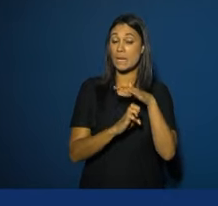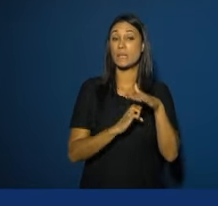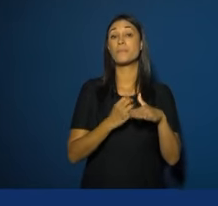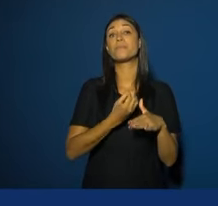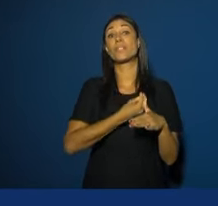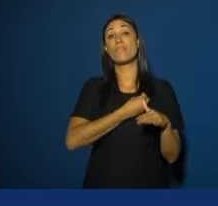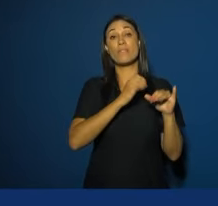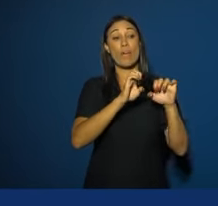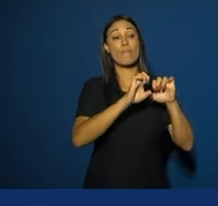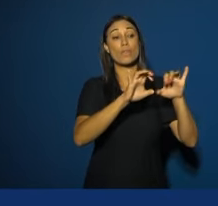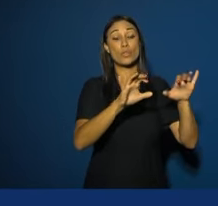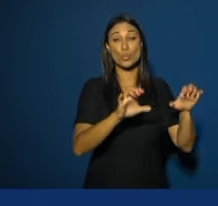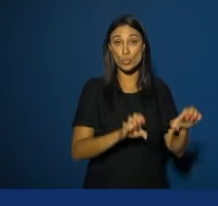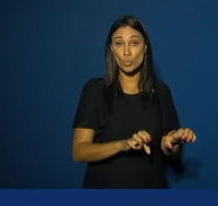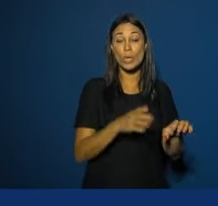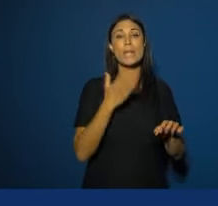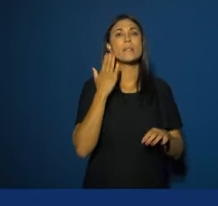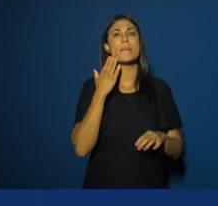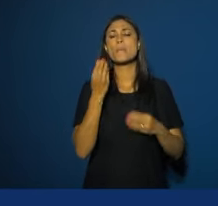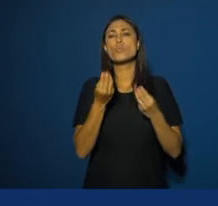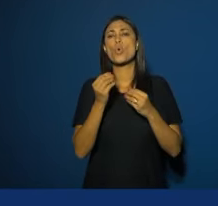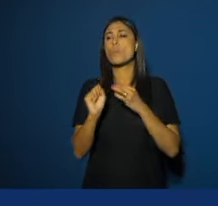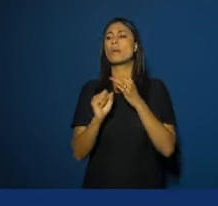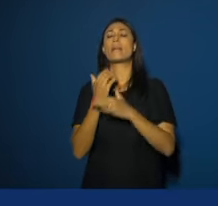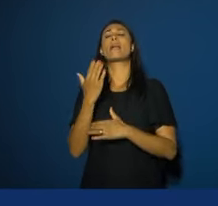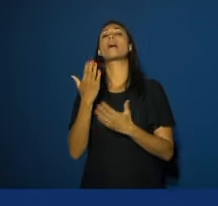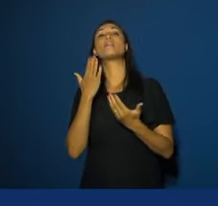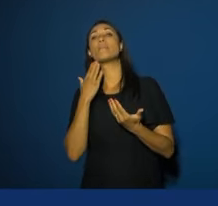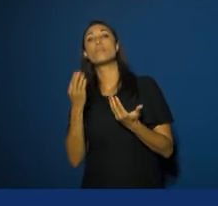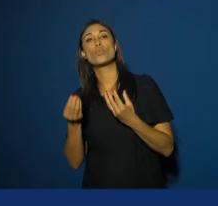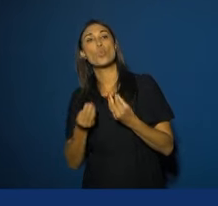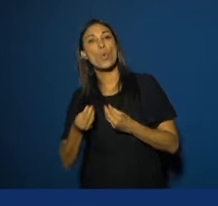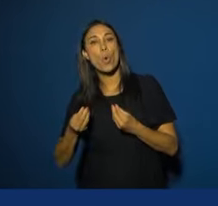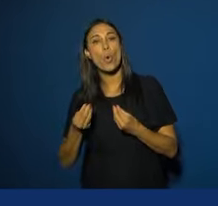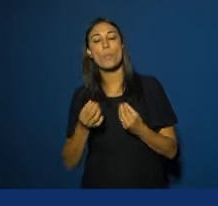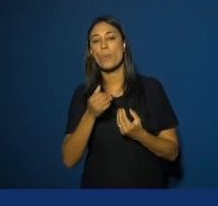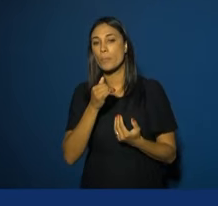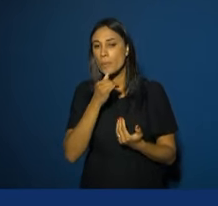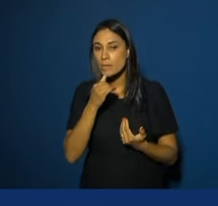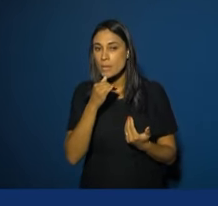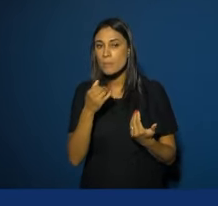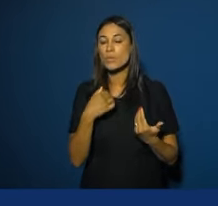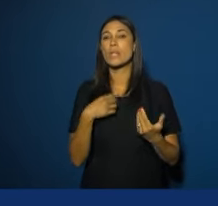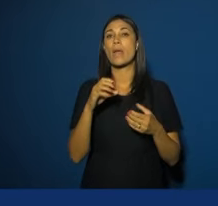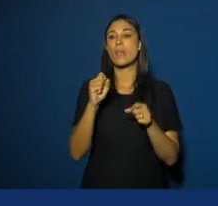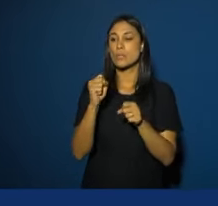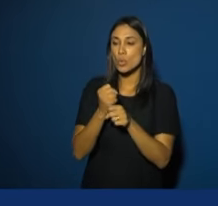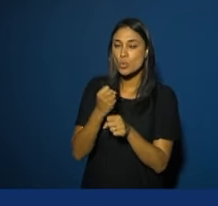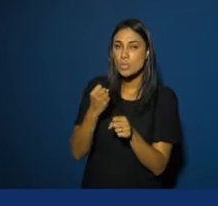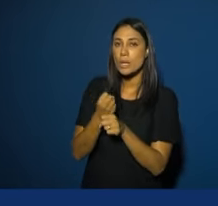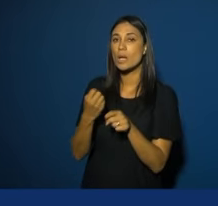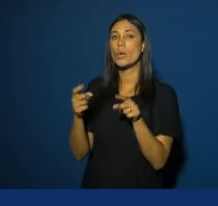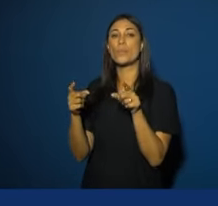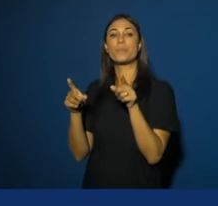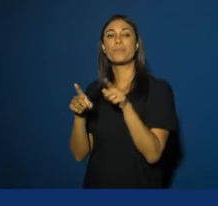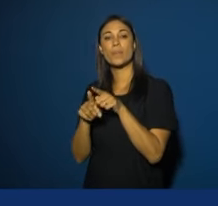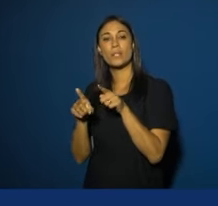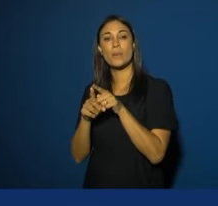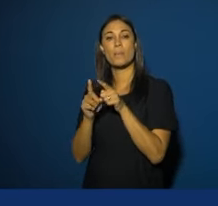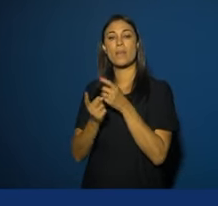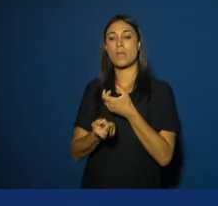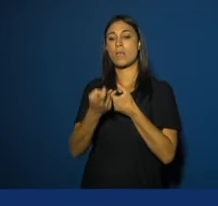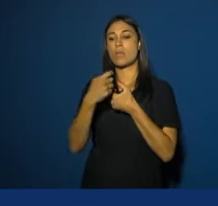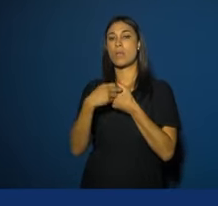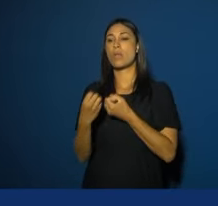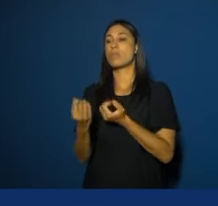infraestrutura sabemos fazer isso sabemos construir sabemos botar mãos na na nas obras operar e retornar à